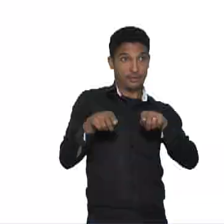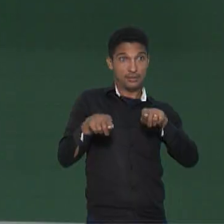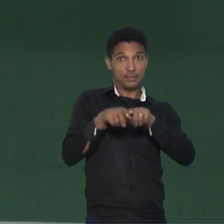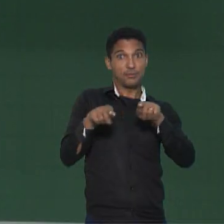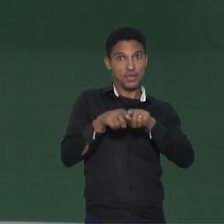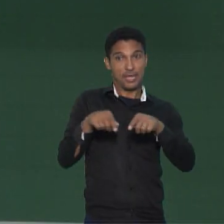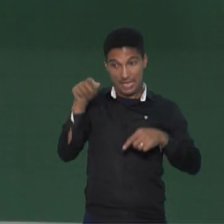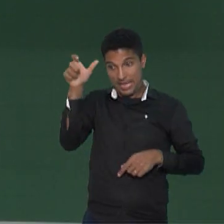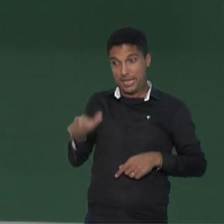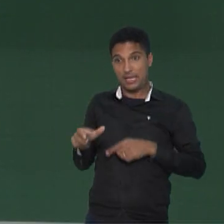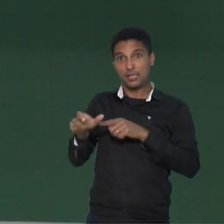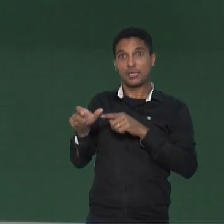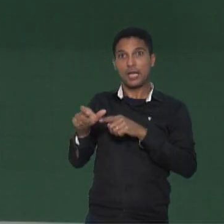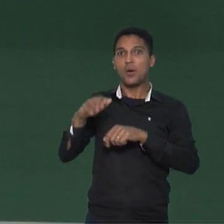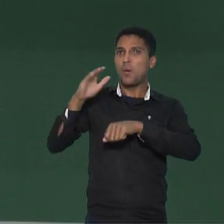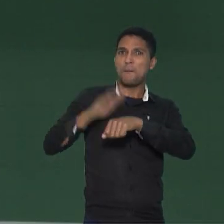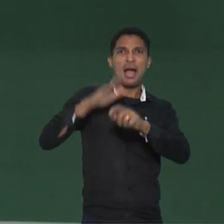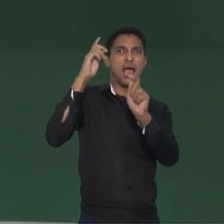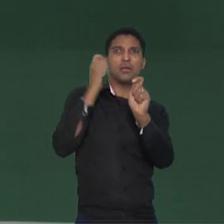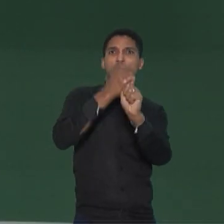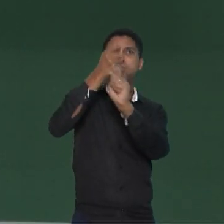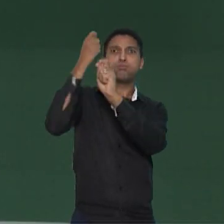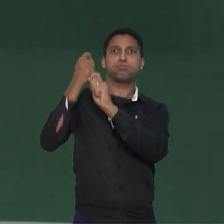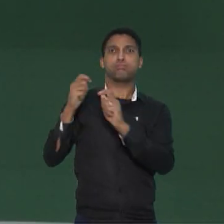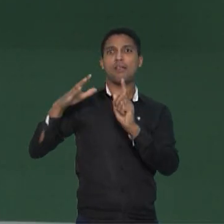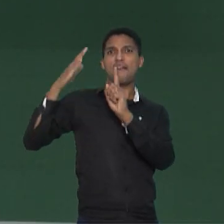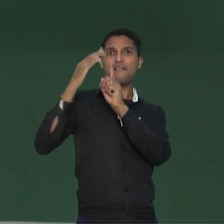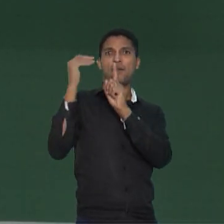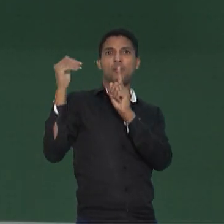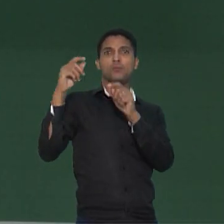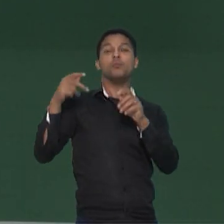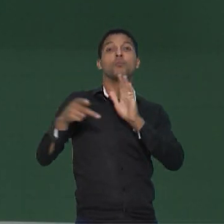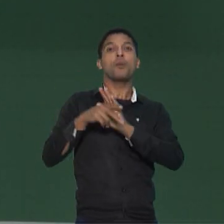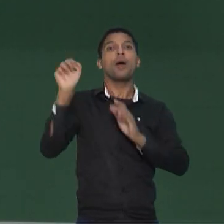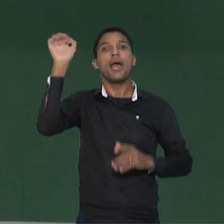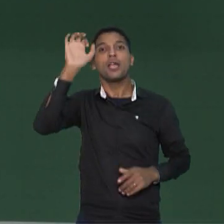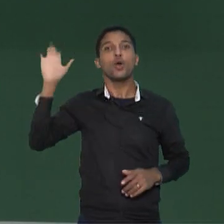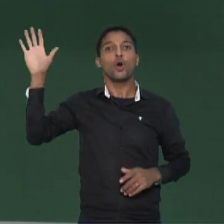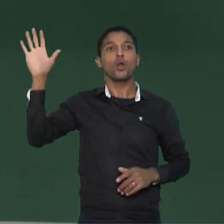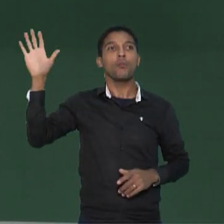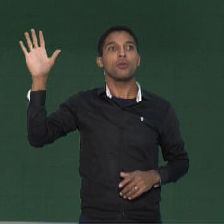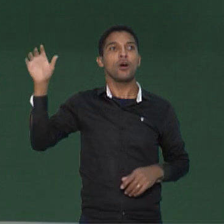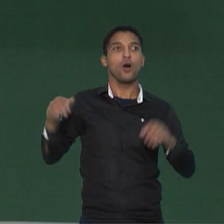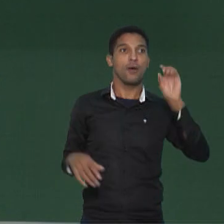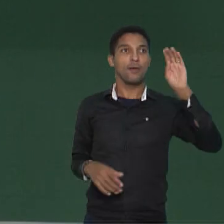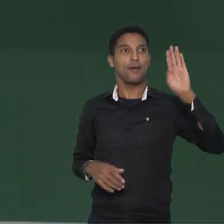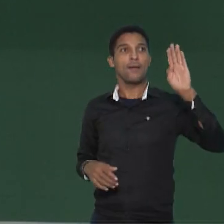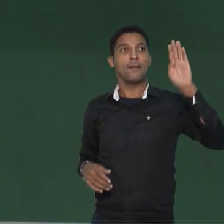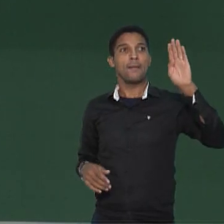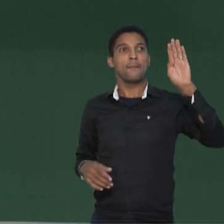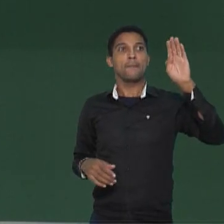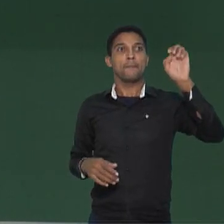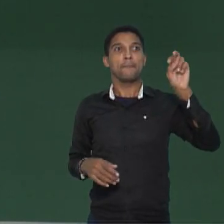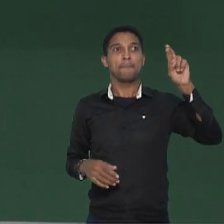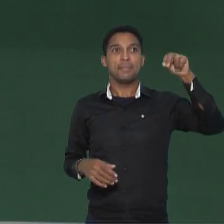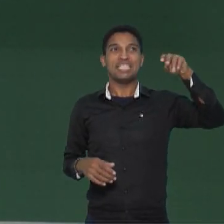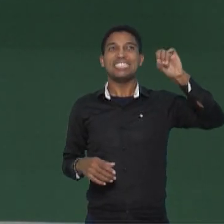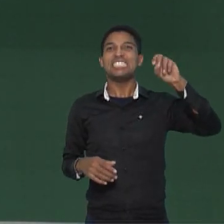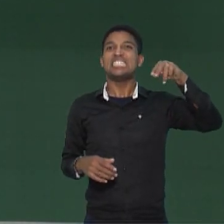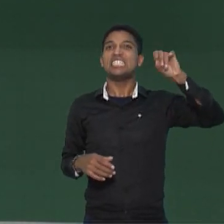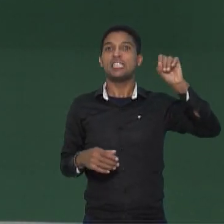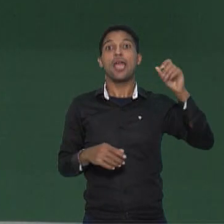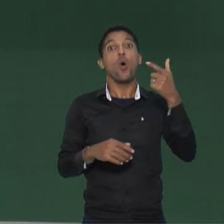Ele foi considerado o maior escultor europeu desde Bernini. Vocês lembram que Bernini era o grande escultor, arquiteto lá do